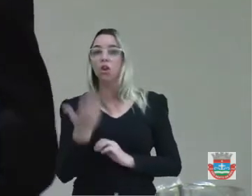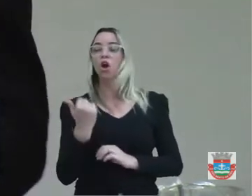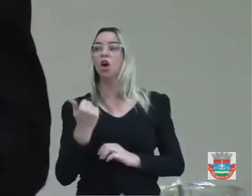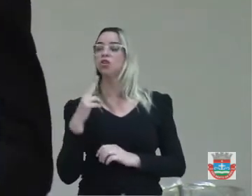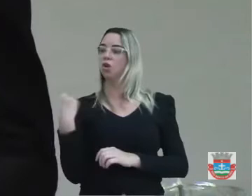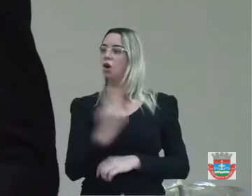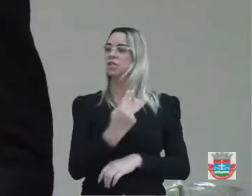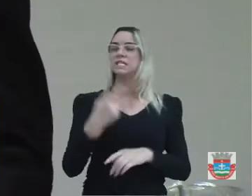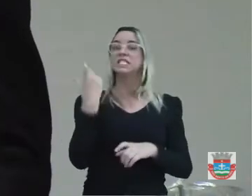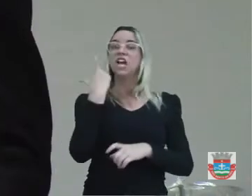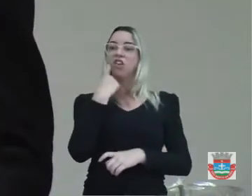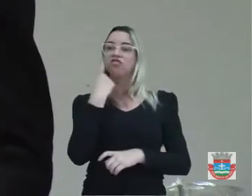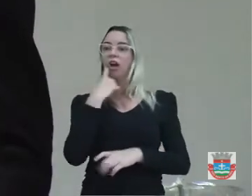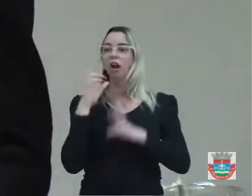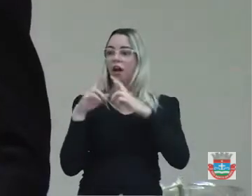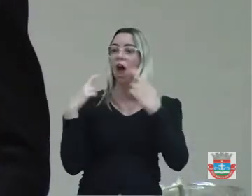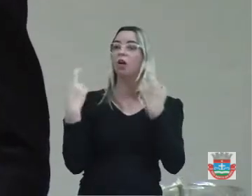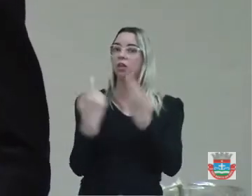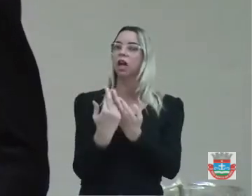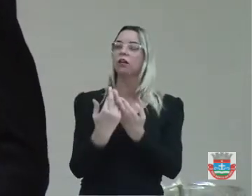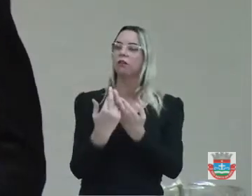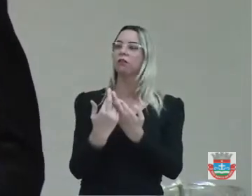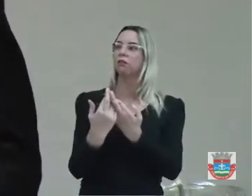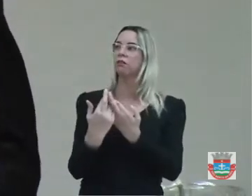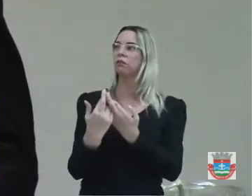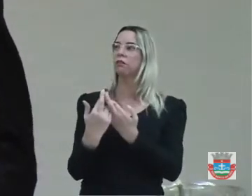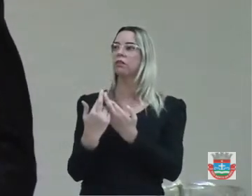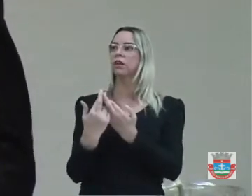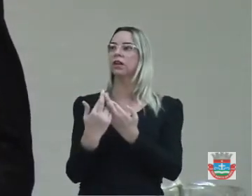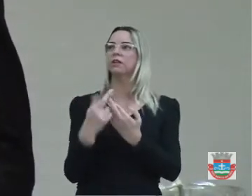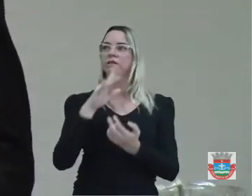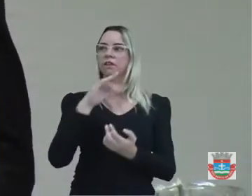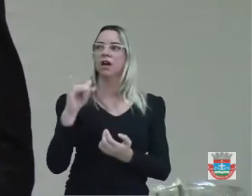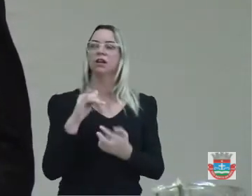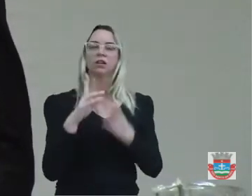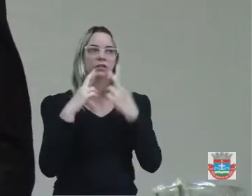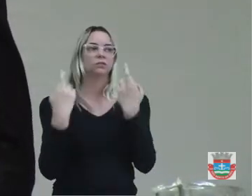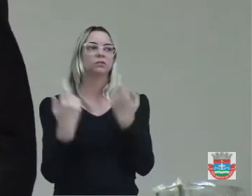Vamos nos reunir sexta-feira para fazer o melhor.